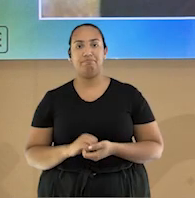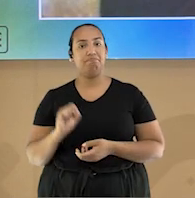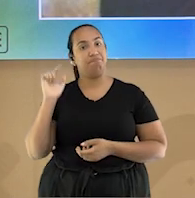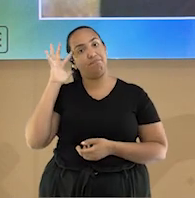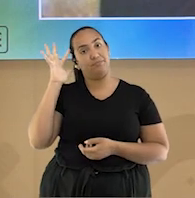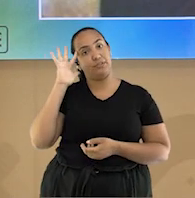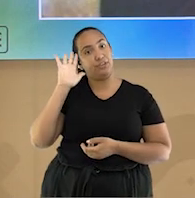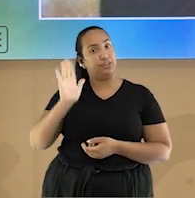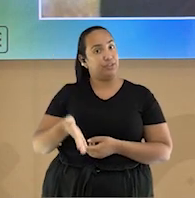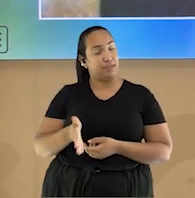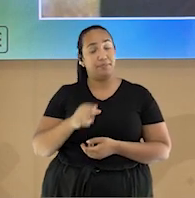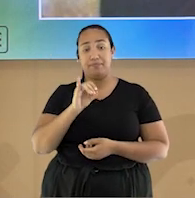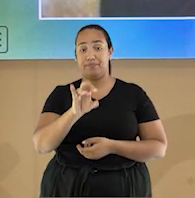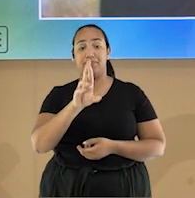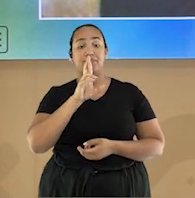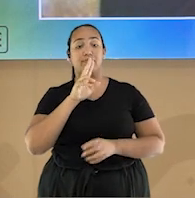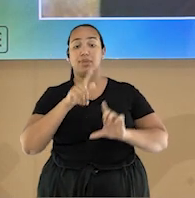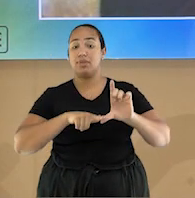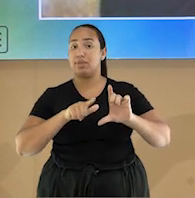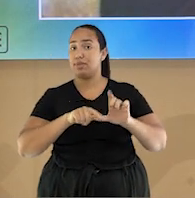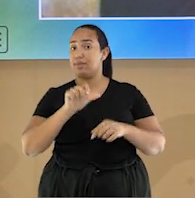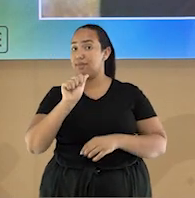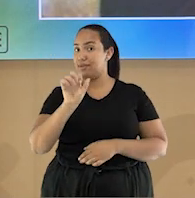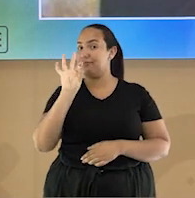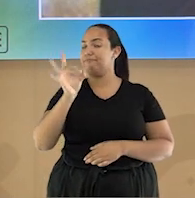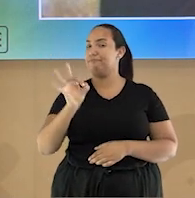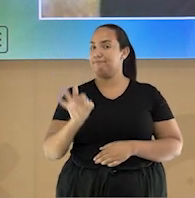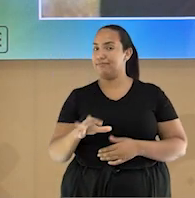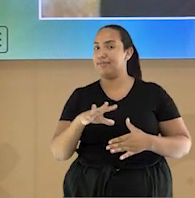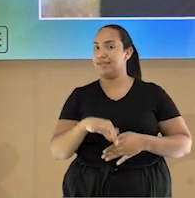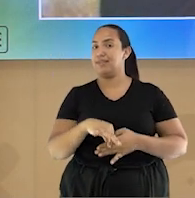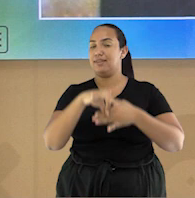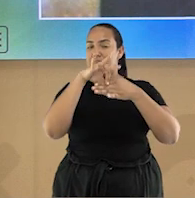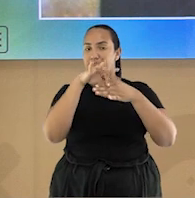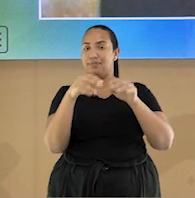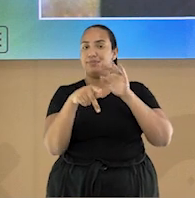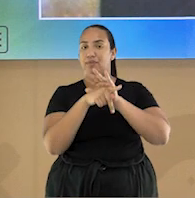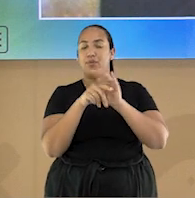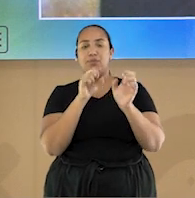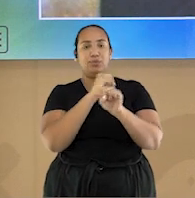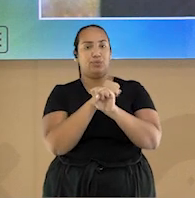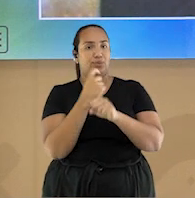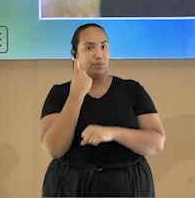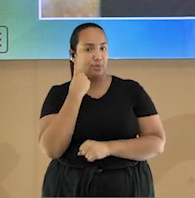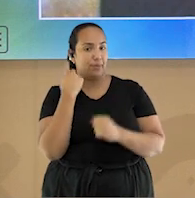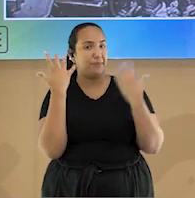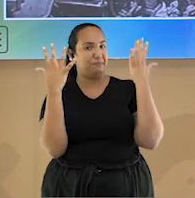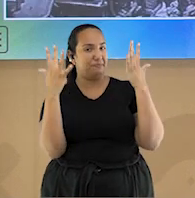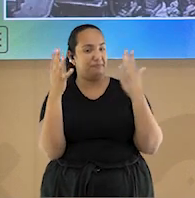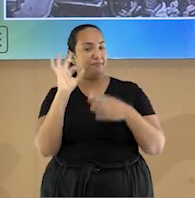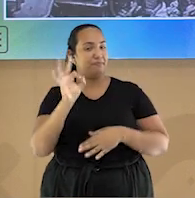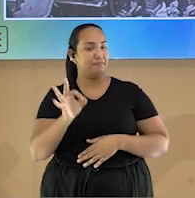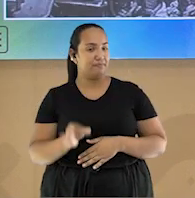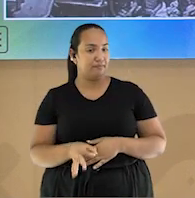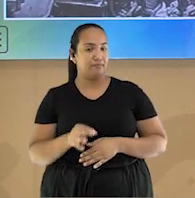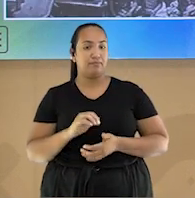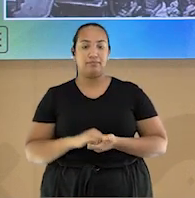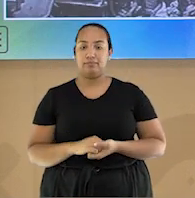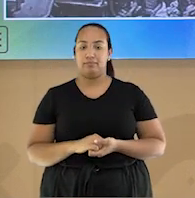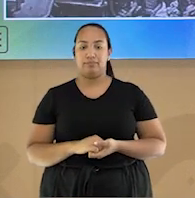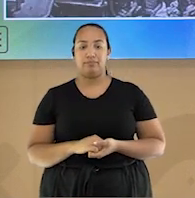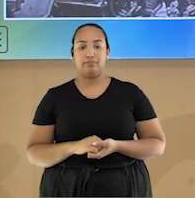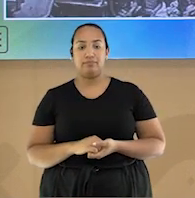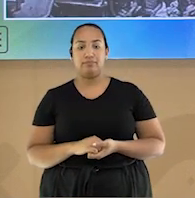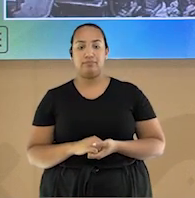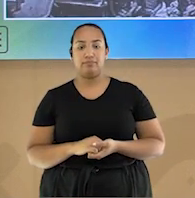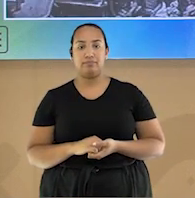Pensou? Bem, quem falou opção A, líder do Quilombo de Palmares, acertou. Parabéns! Aqui está a nossa atividade e